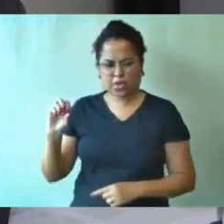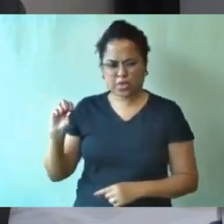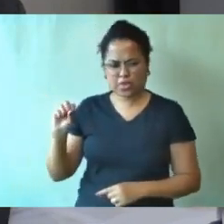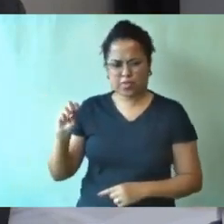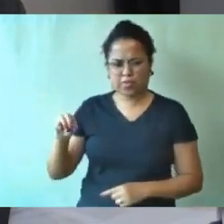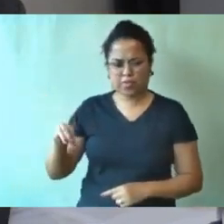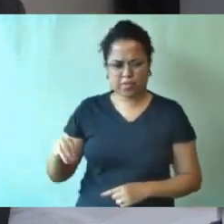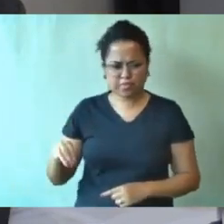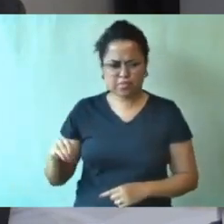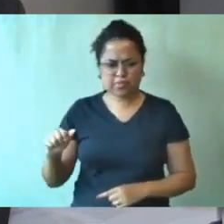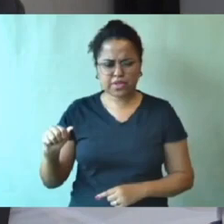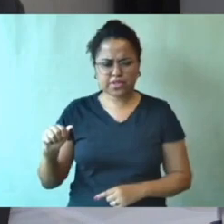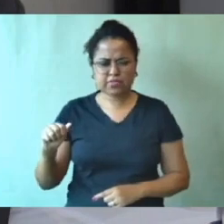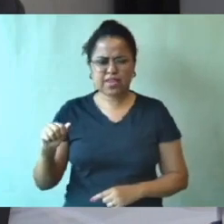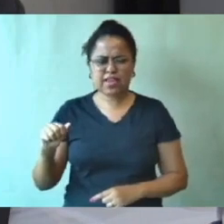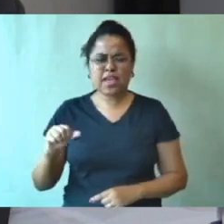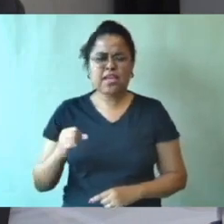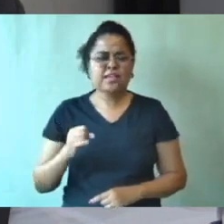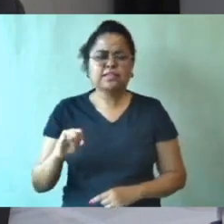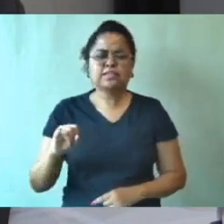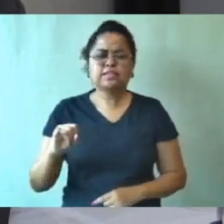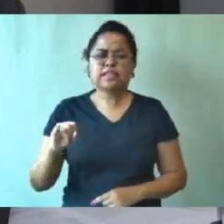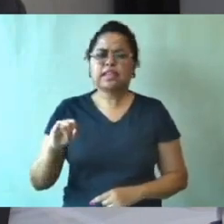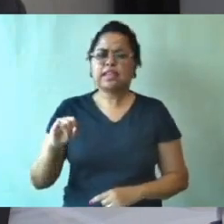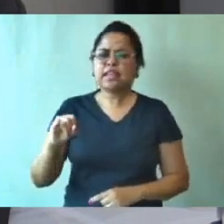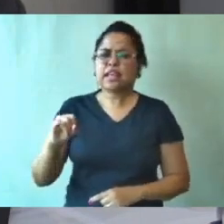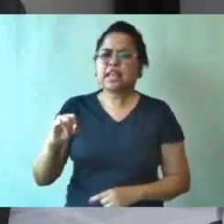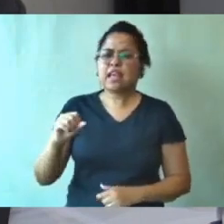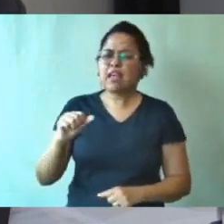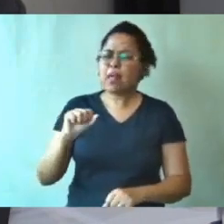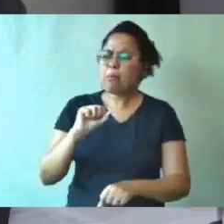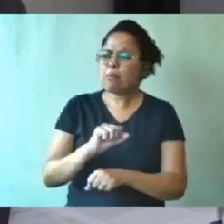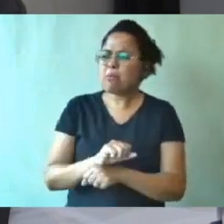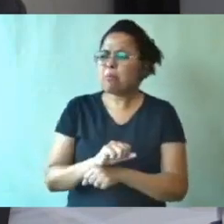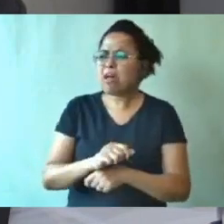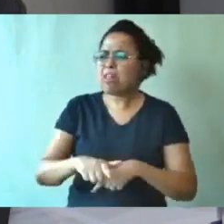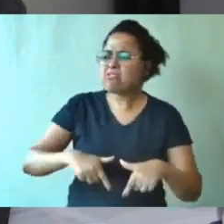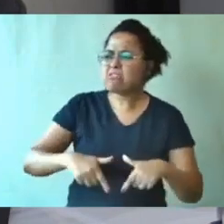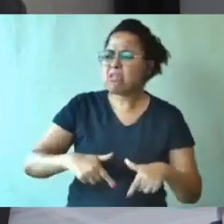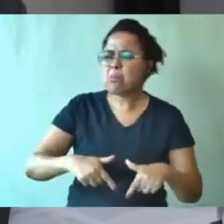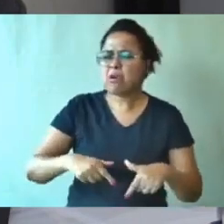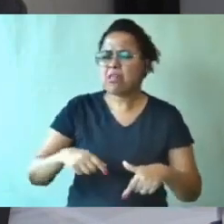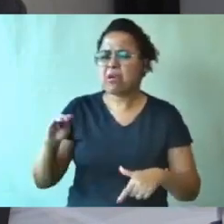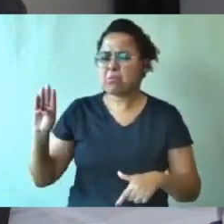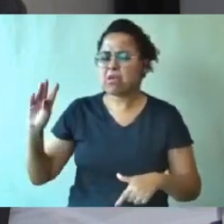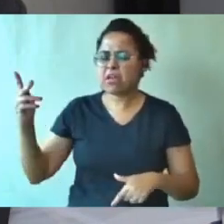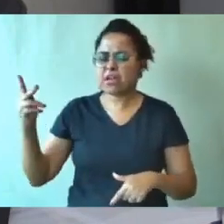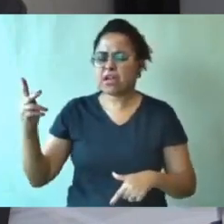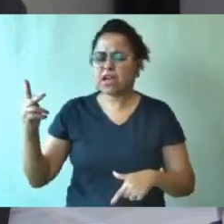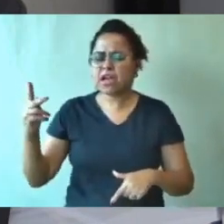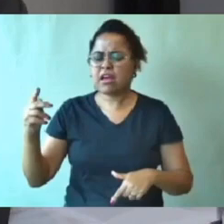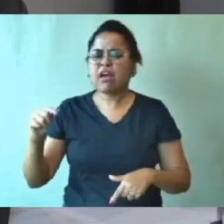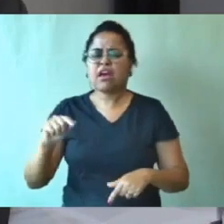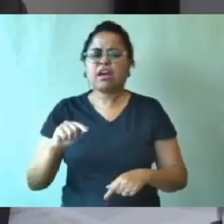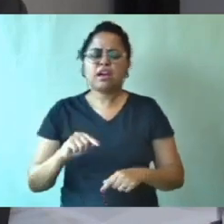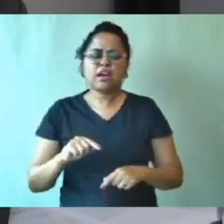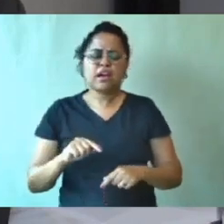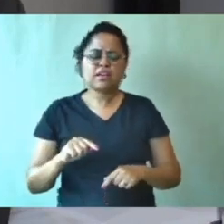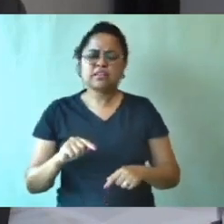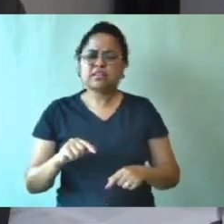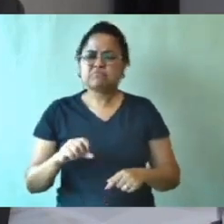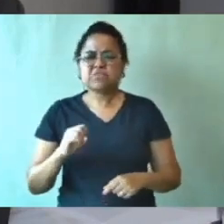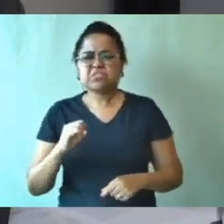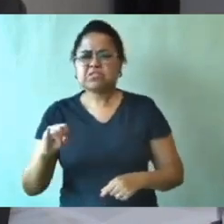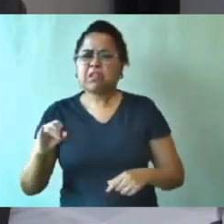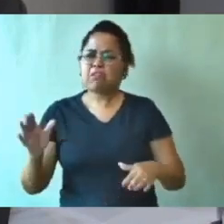operar, de quem passaria a ser o problema? O consórcio é que deveria recompor? Se ela simplesmente fechasse as